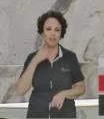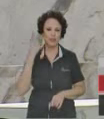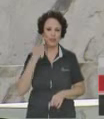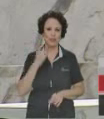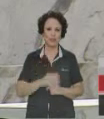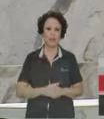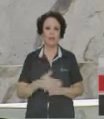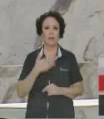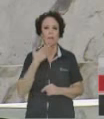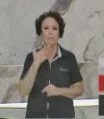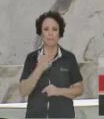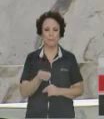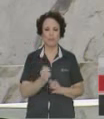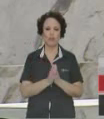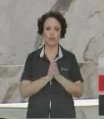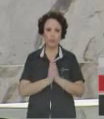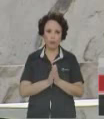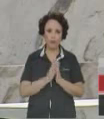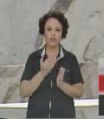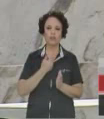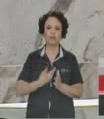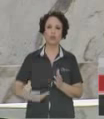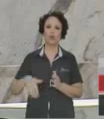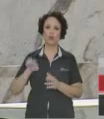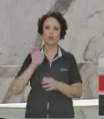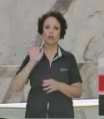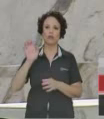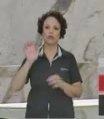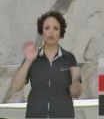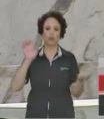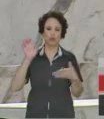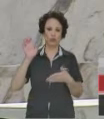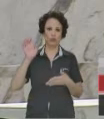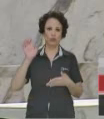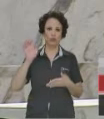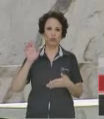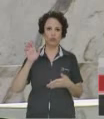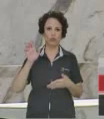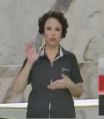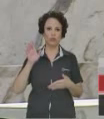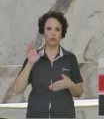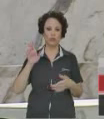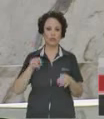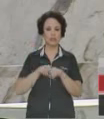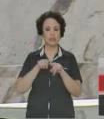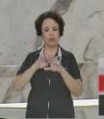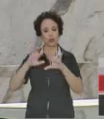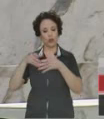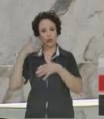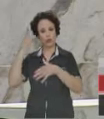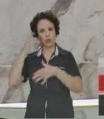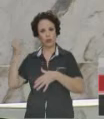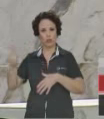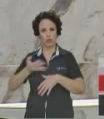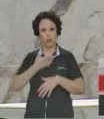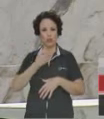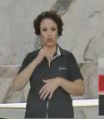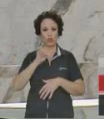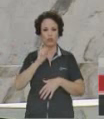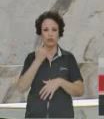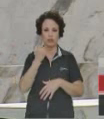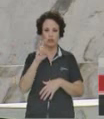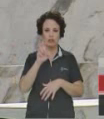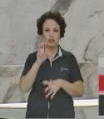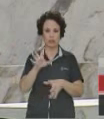toda a atenção do governo estadual que virá do óbvio a mente dos novos deputados que assumiram no dia 15